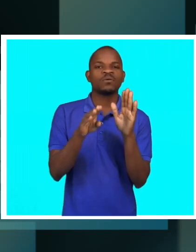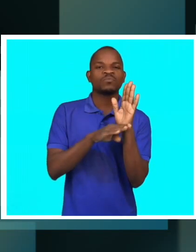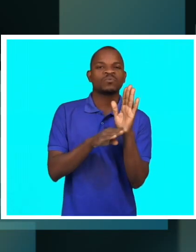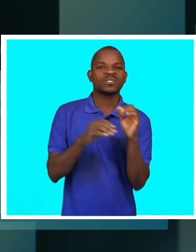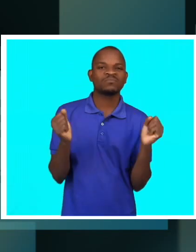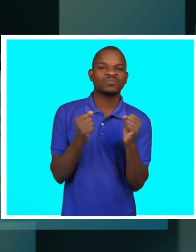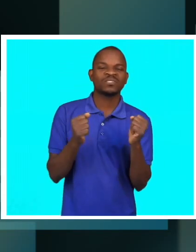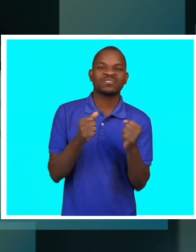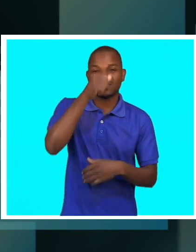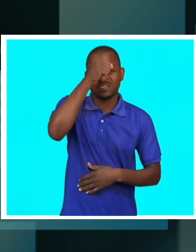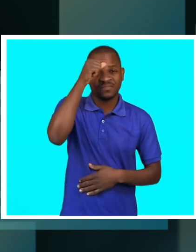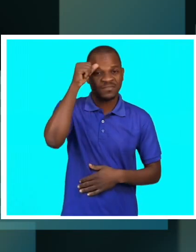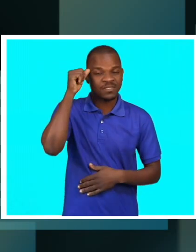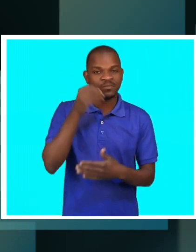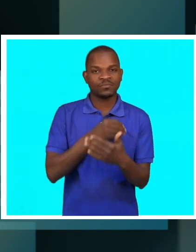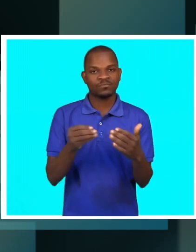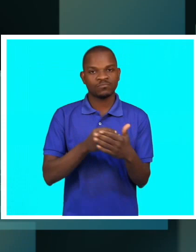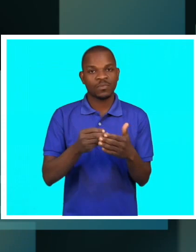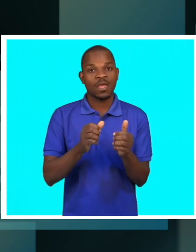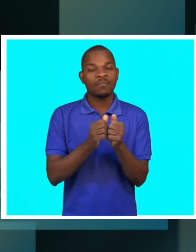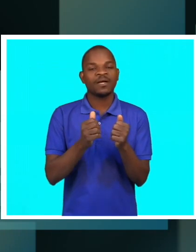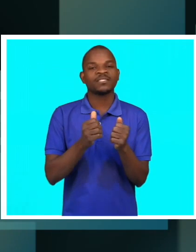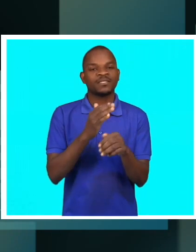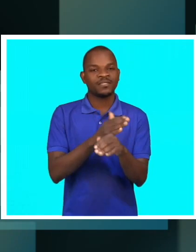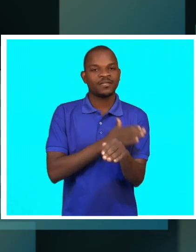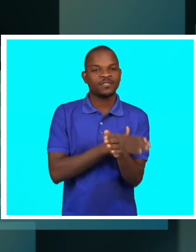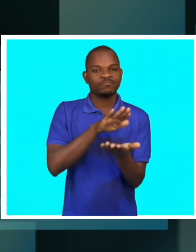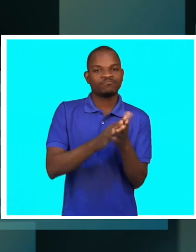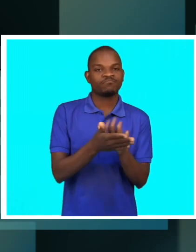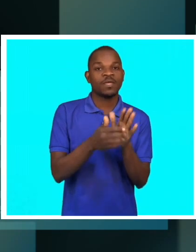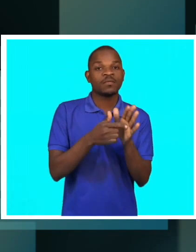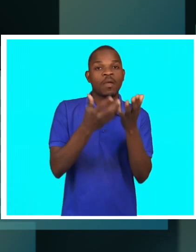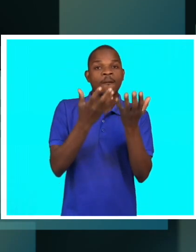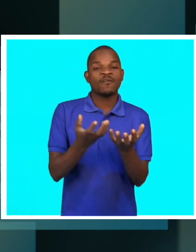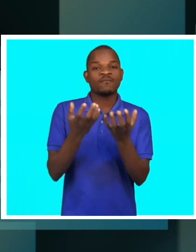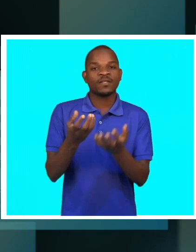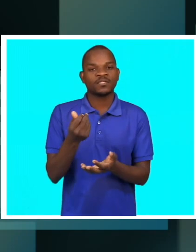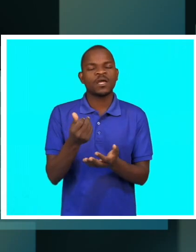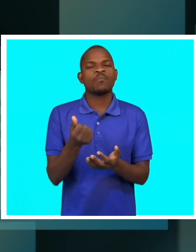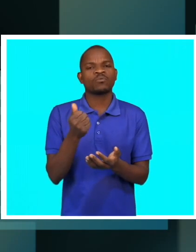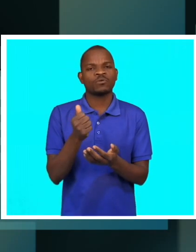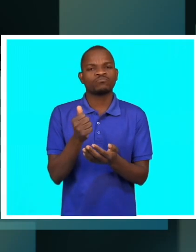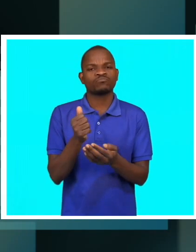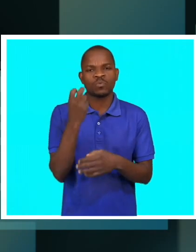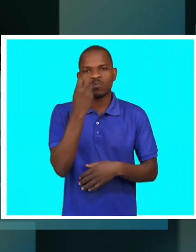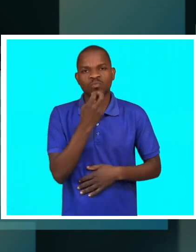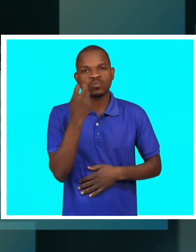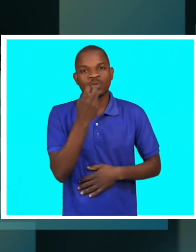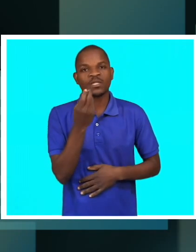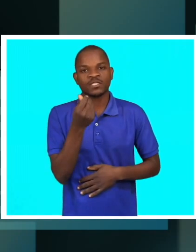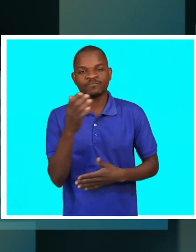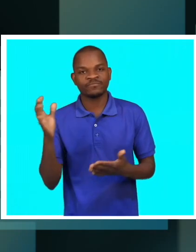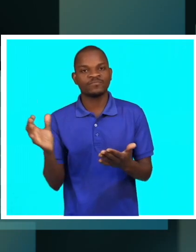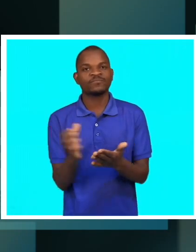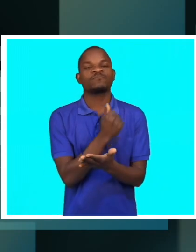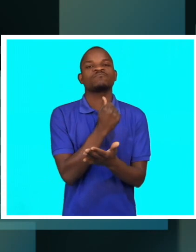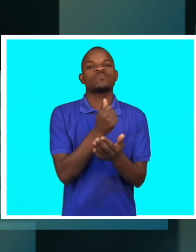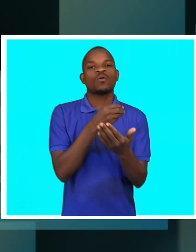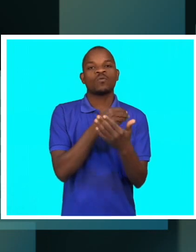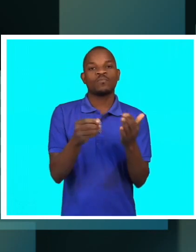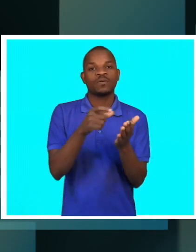fizeram um programa daqui para aqui e não deu para a gente então com o tempo quem não tinha dinheiro dá pelo menos a oportunidade de procurar